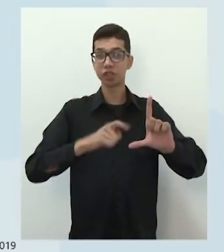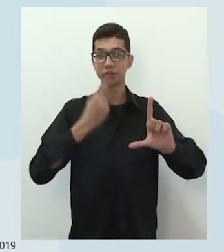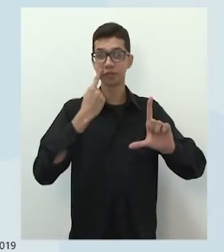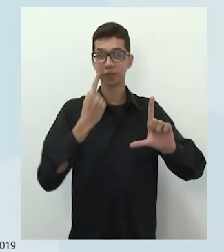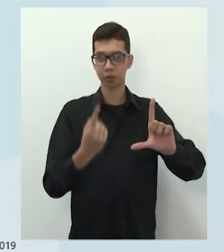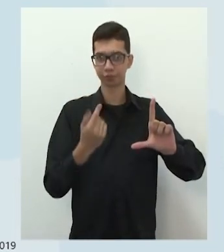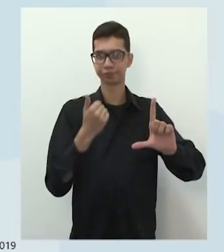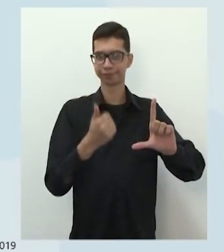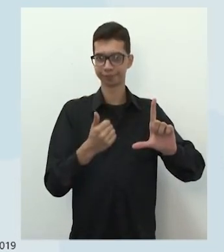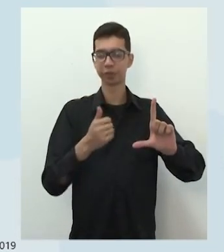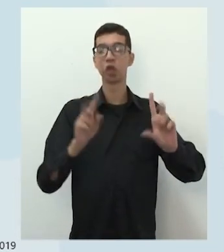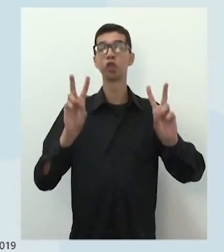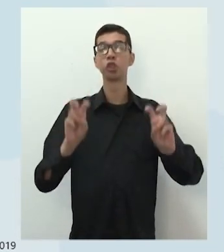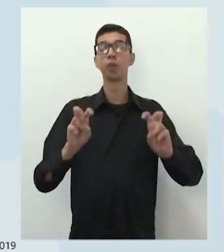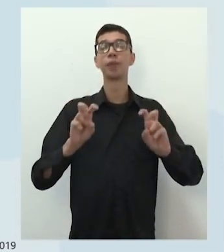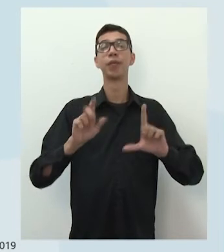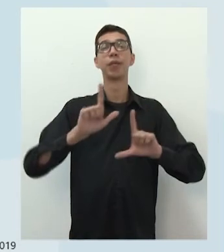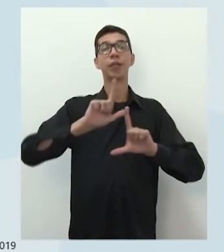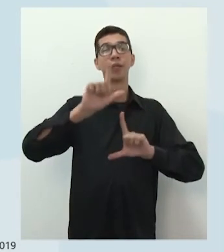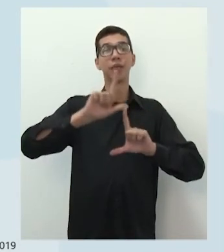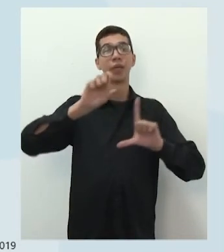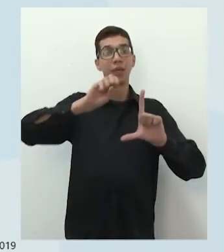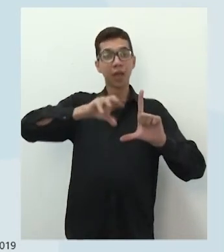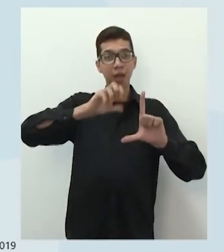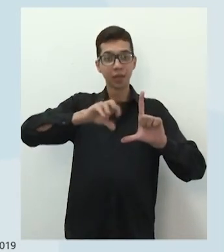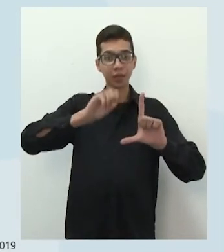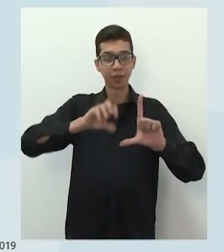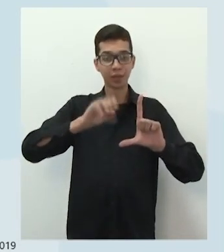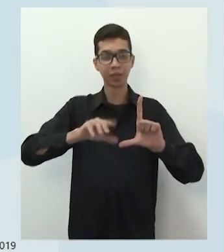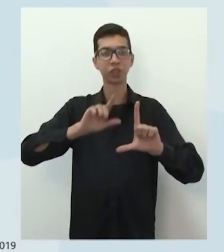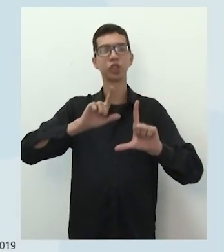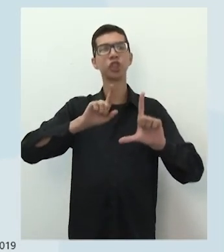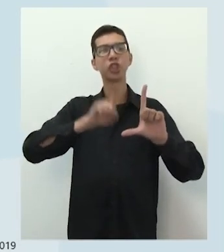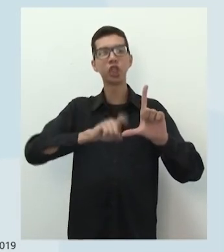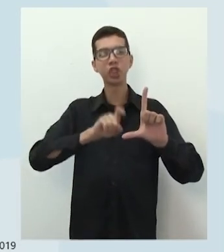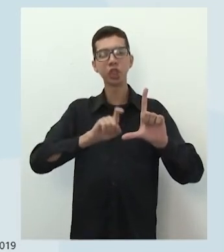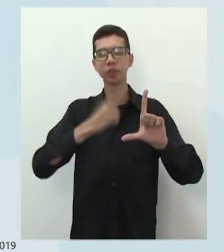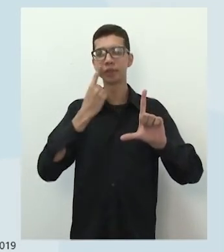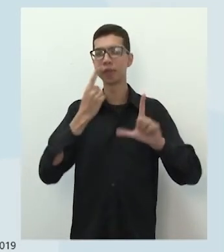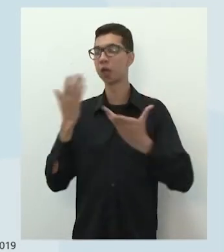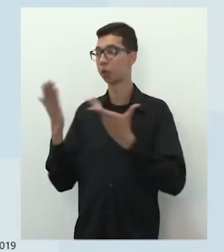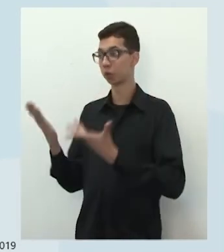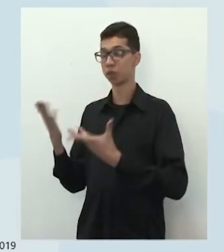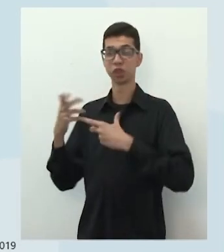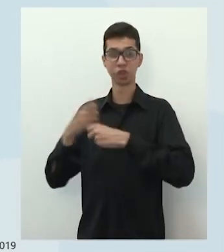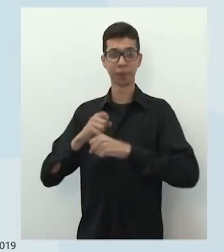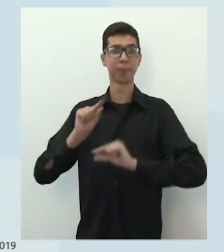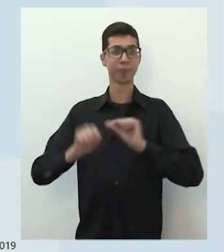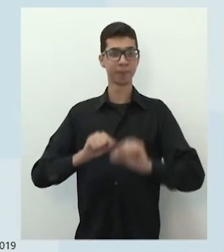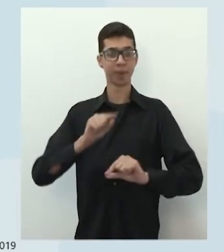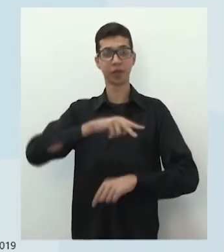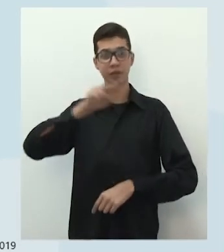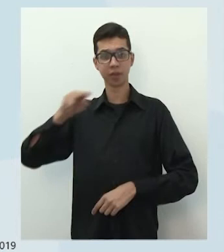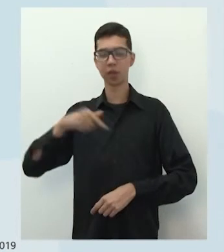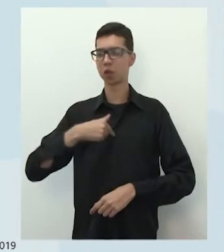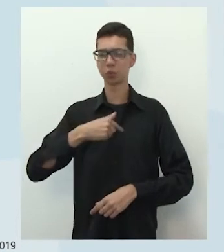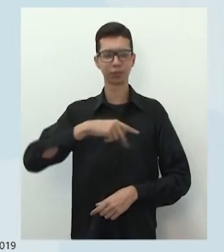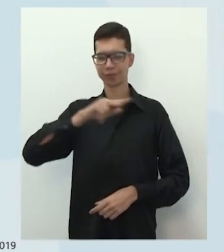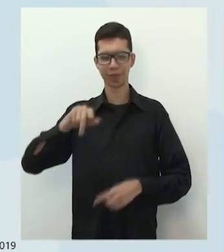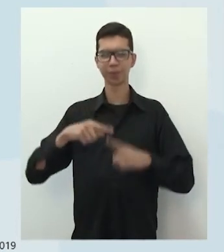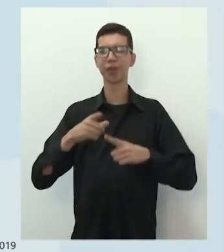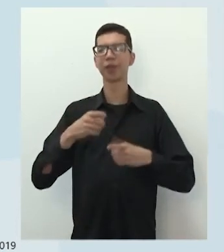Então dá uma olhada ali. Quase 1,6 milhões não tem internet em casa. Quase 1,3 milhões ouve que